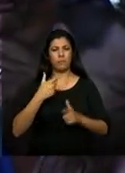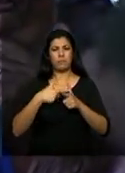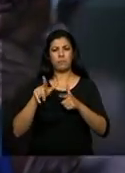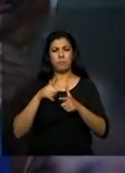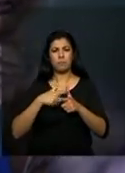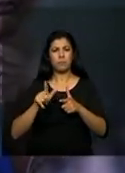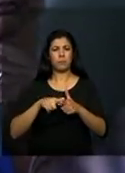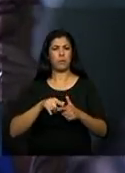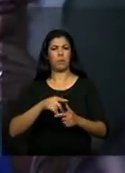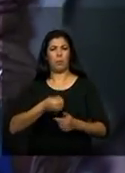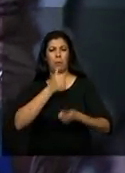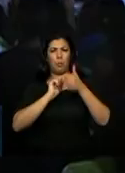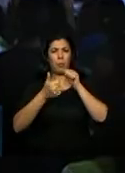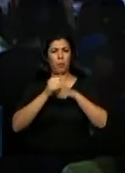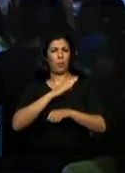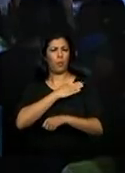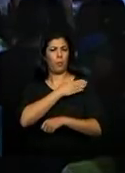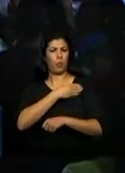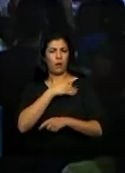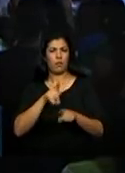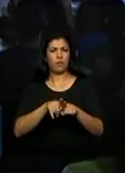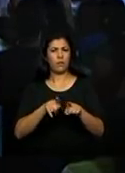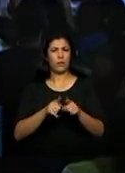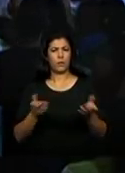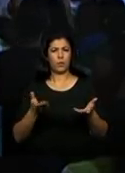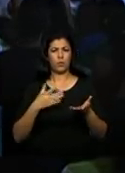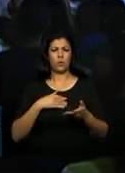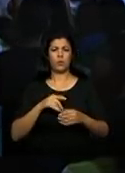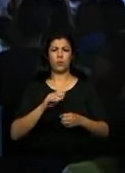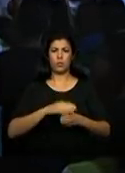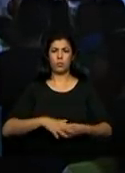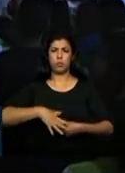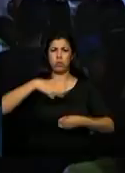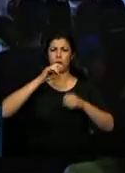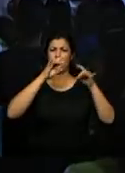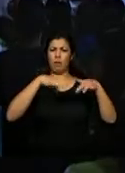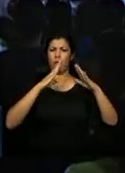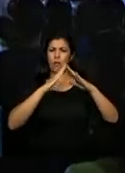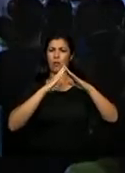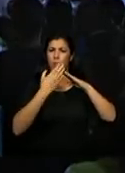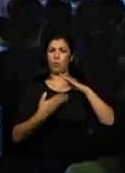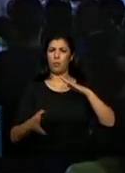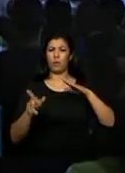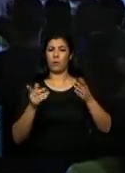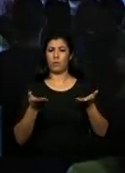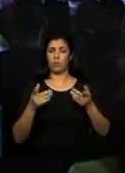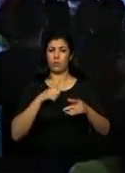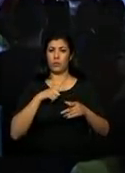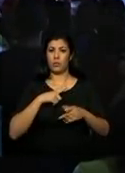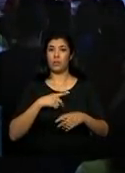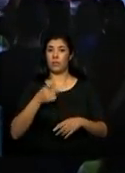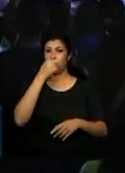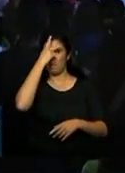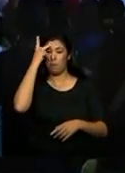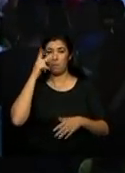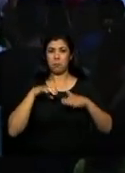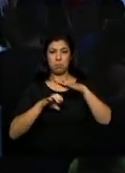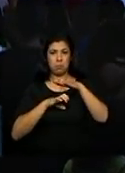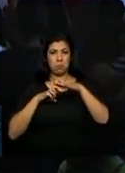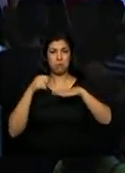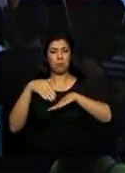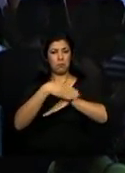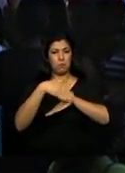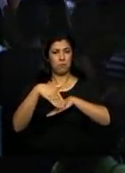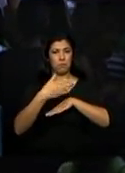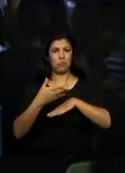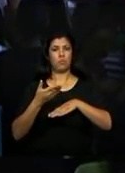pelo álcool ou pelas enchentes. Hoje não, hoje nós temos acadêmico na rua, a gente tem empresários na rua, né? A gente